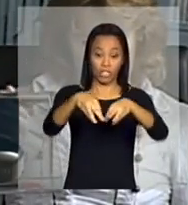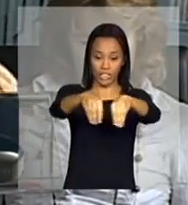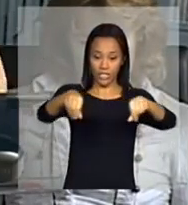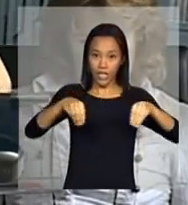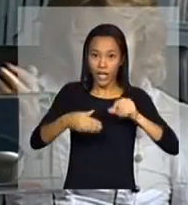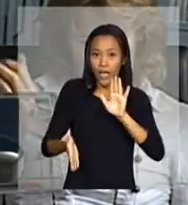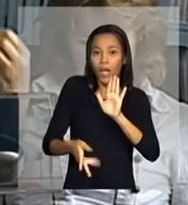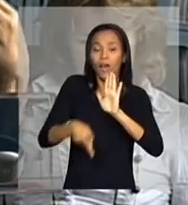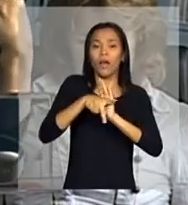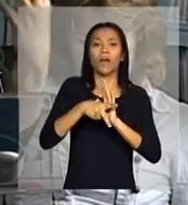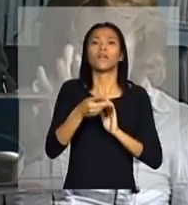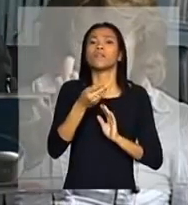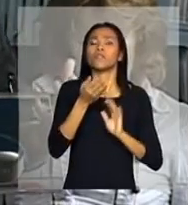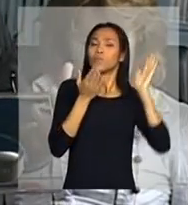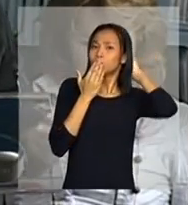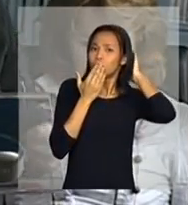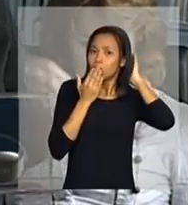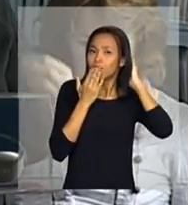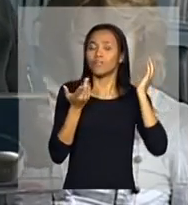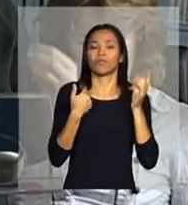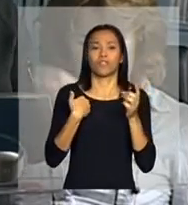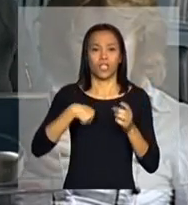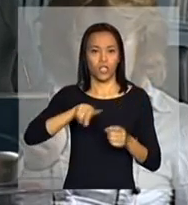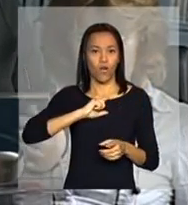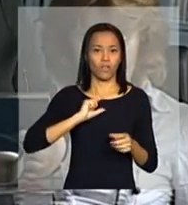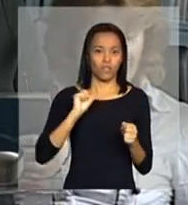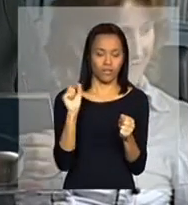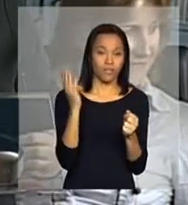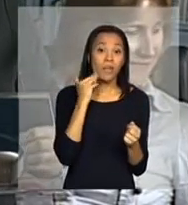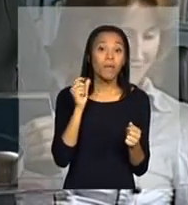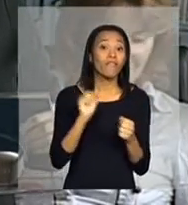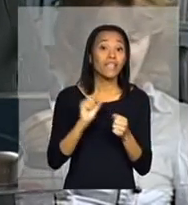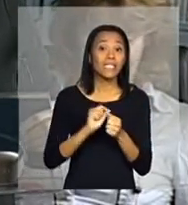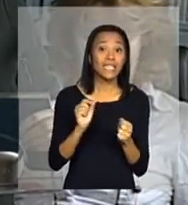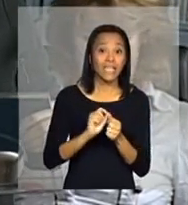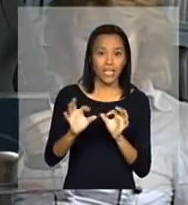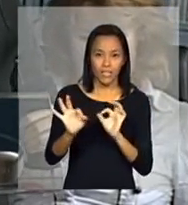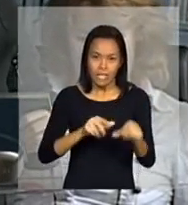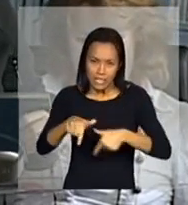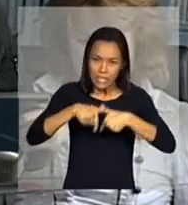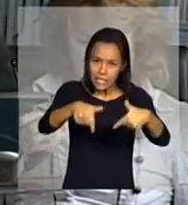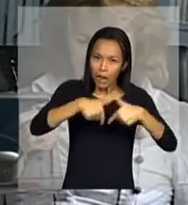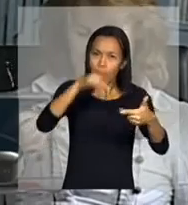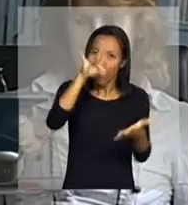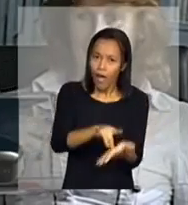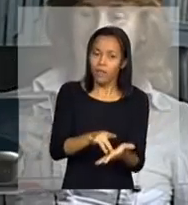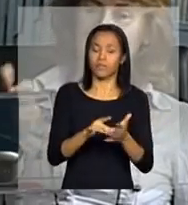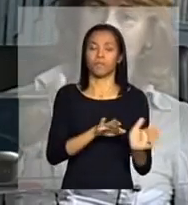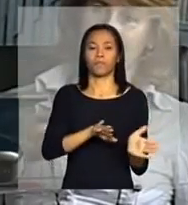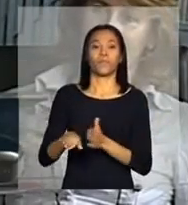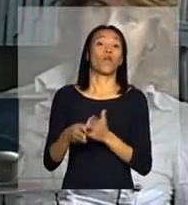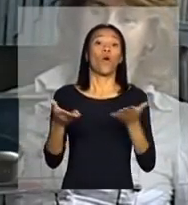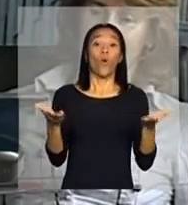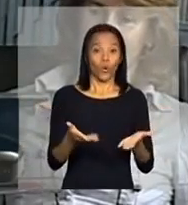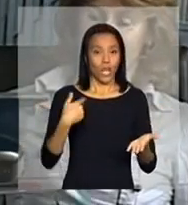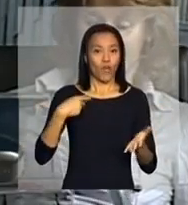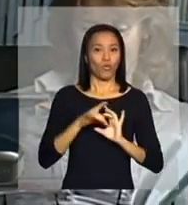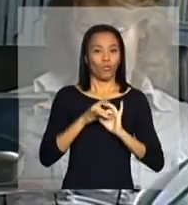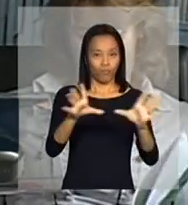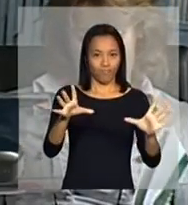faça mais do que um arcabouço legal, se faça e traduz em ações concretas. Segundo ato que eu autorizo hoje, sou eu que estou